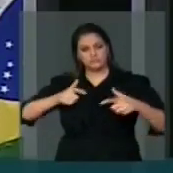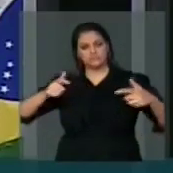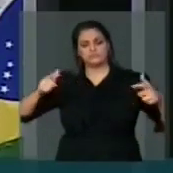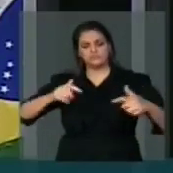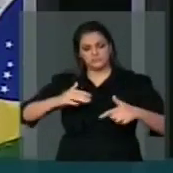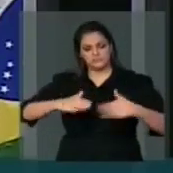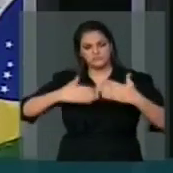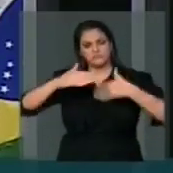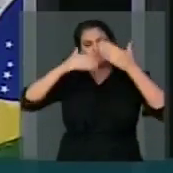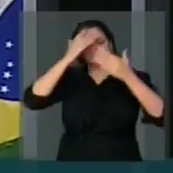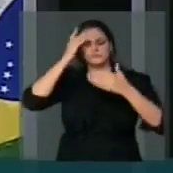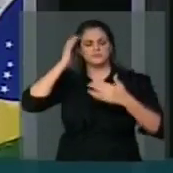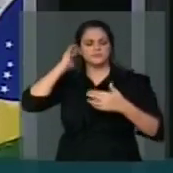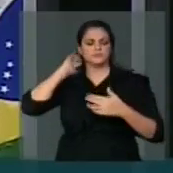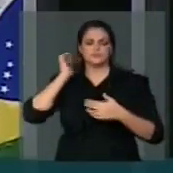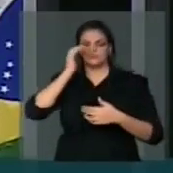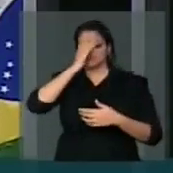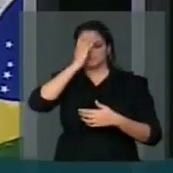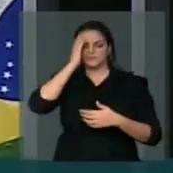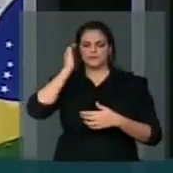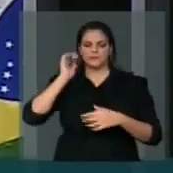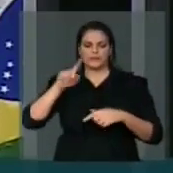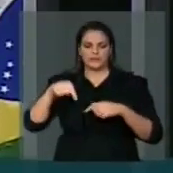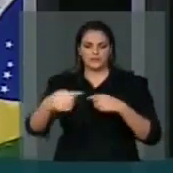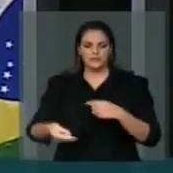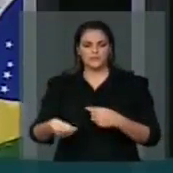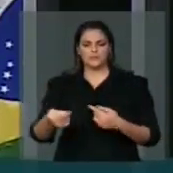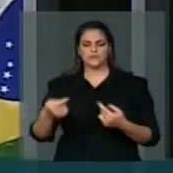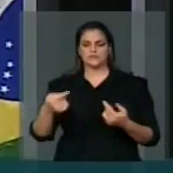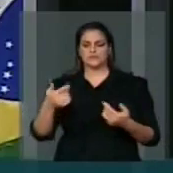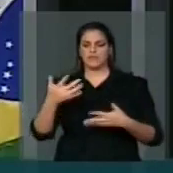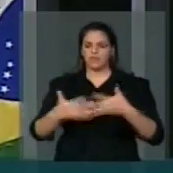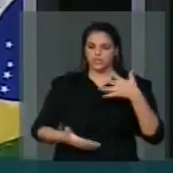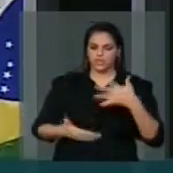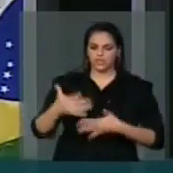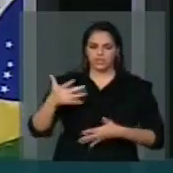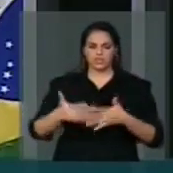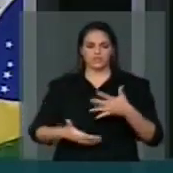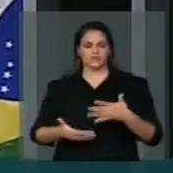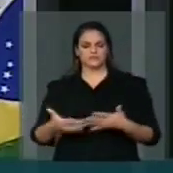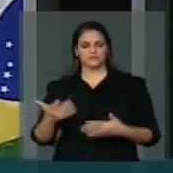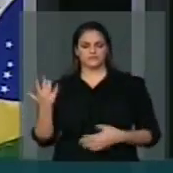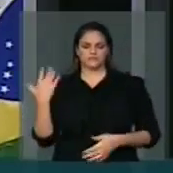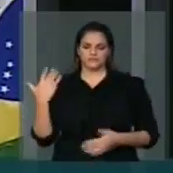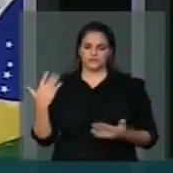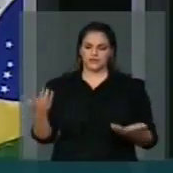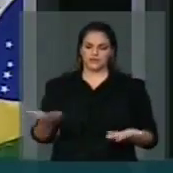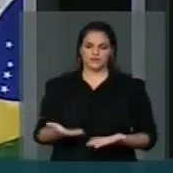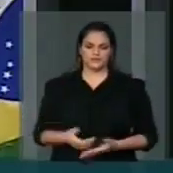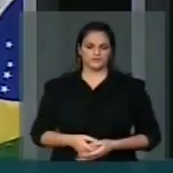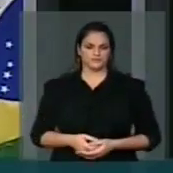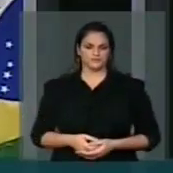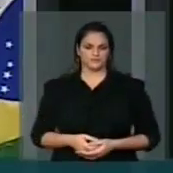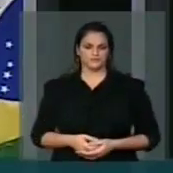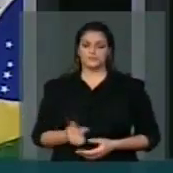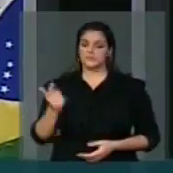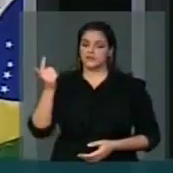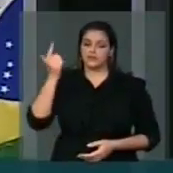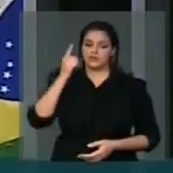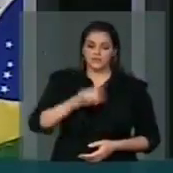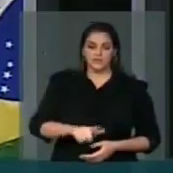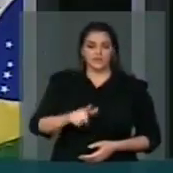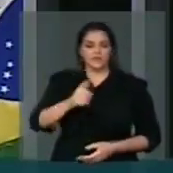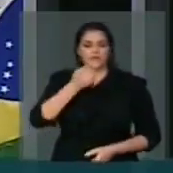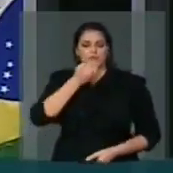emperrados por situações como a que nós vivemos agora. Recebeu uma herança segura e tranquila do